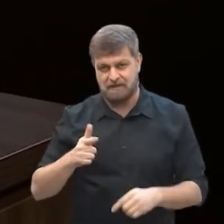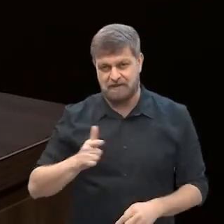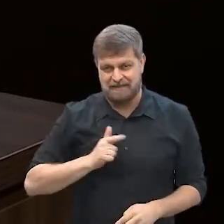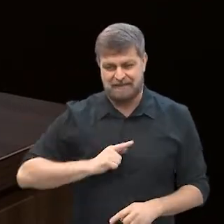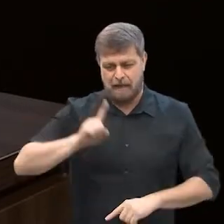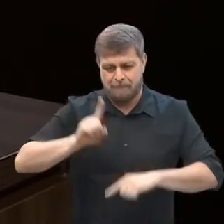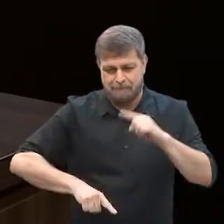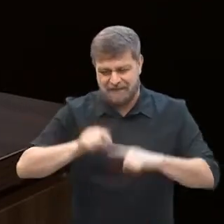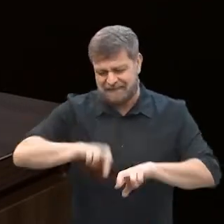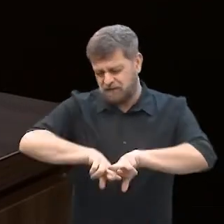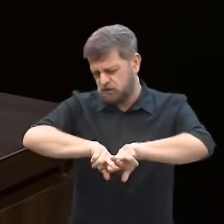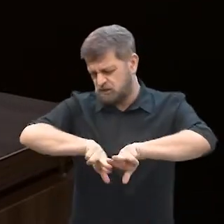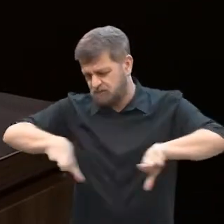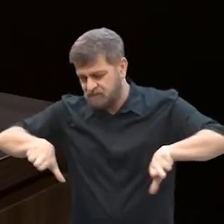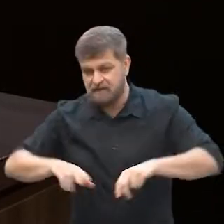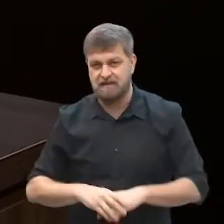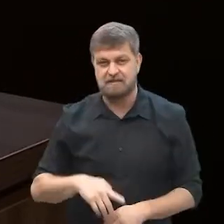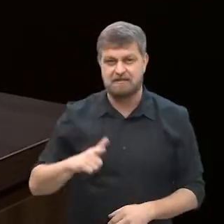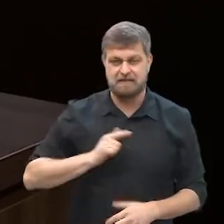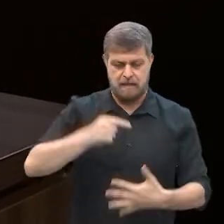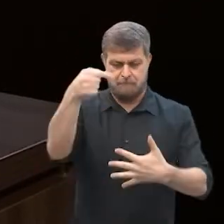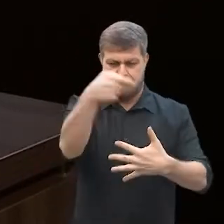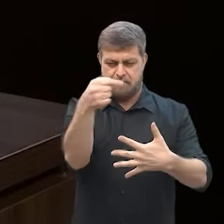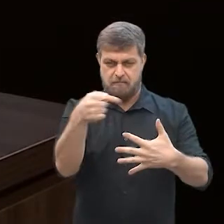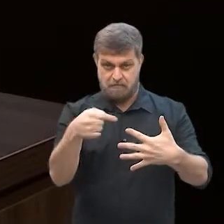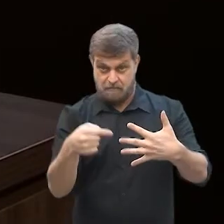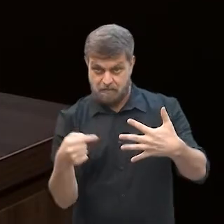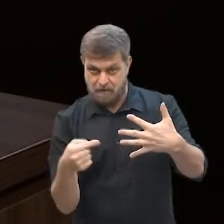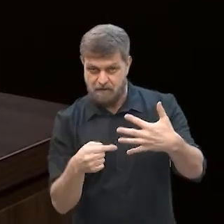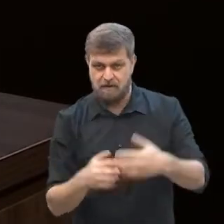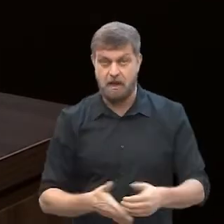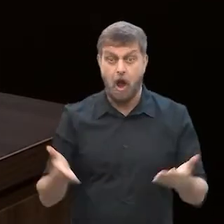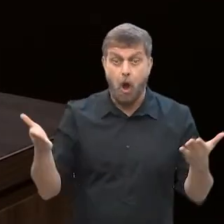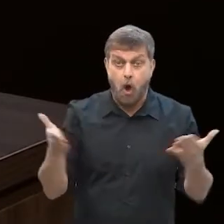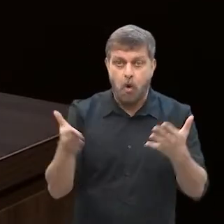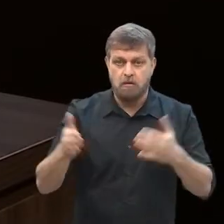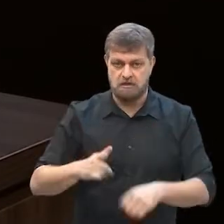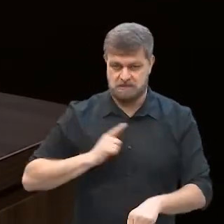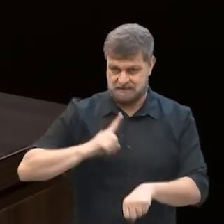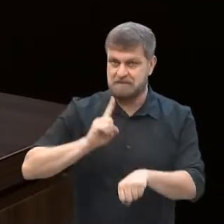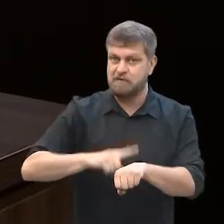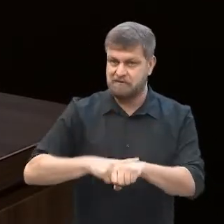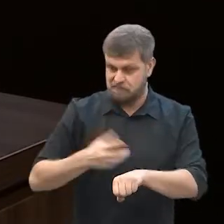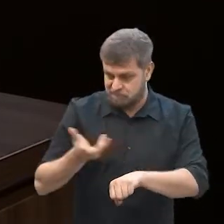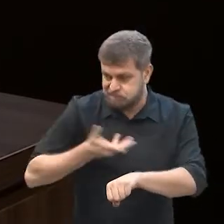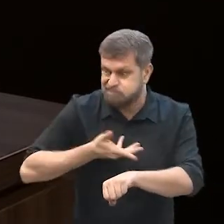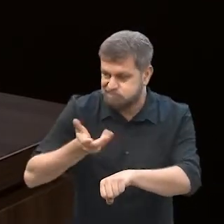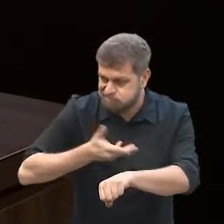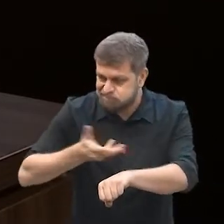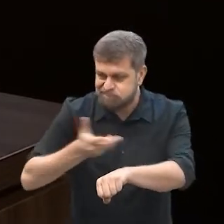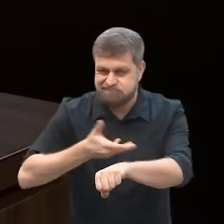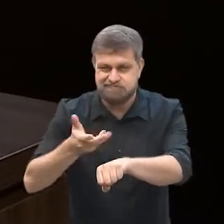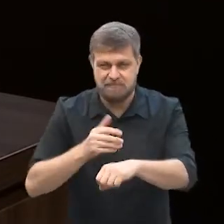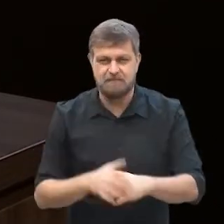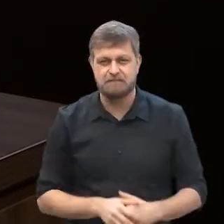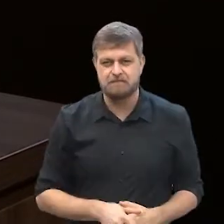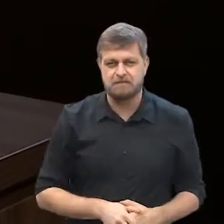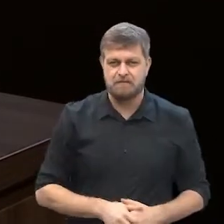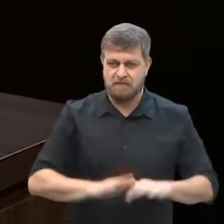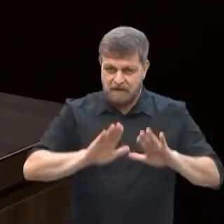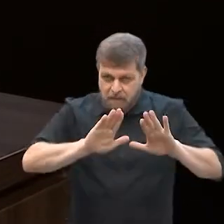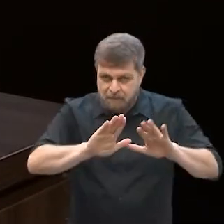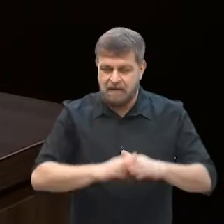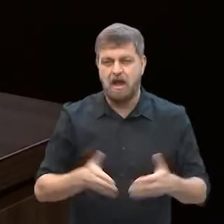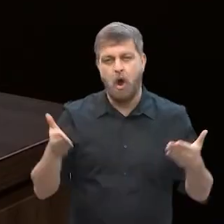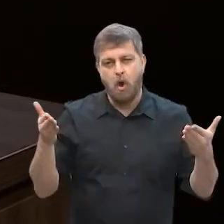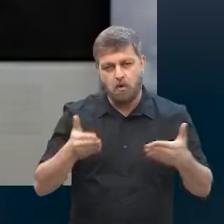de produtos, por uma série de fatores, mas hoje meu tempo está mais escasso. Mas, assim, mesmo assim,